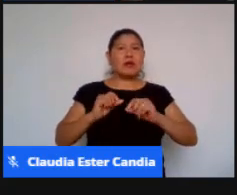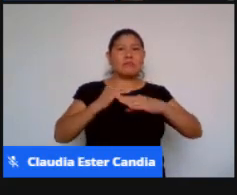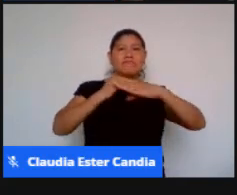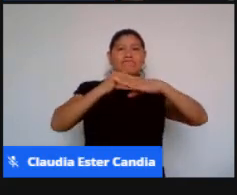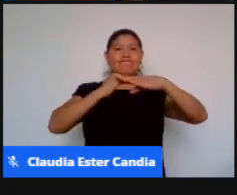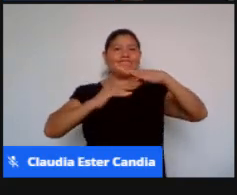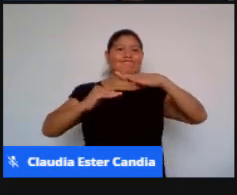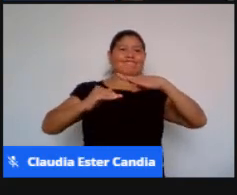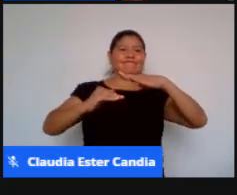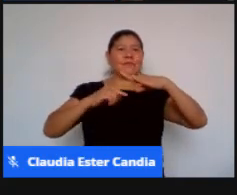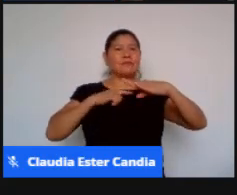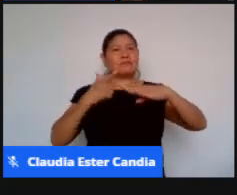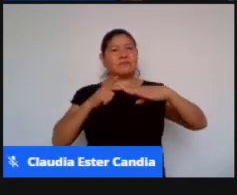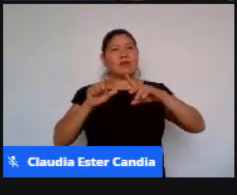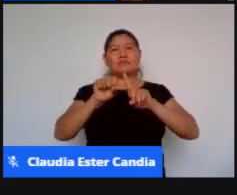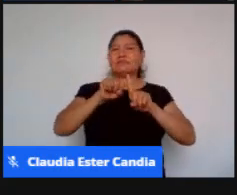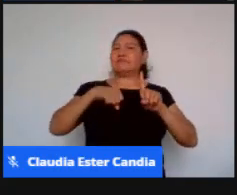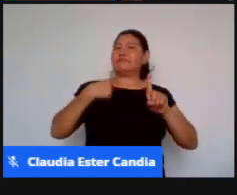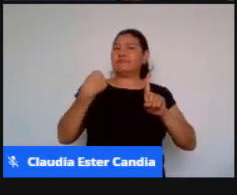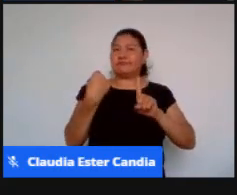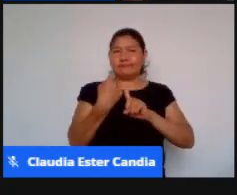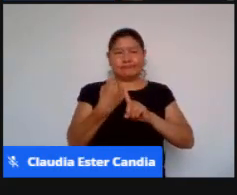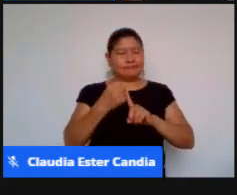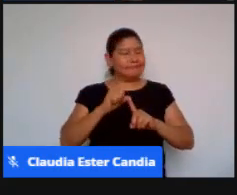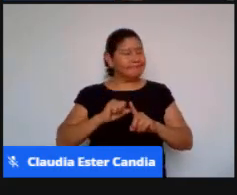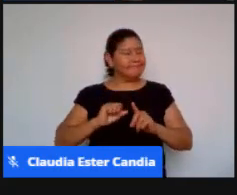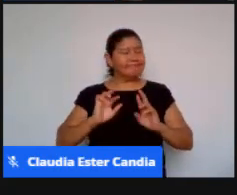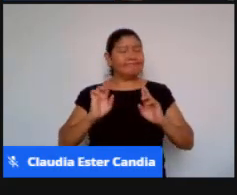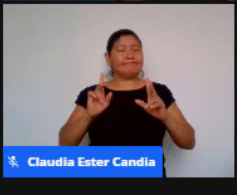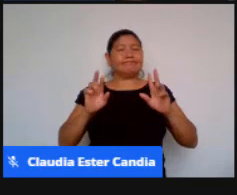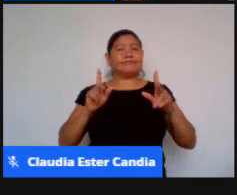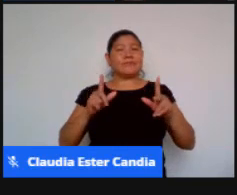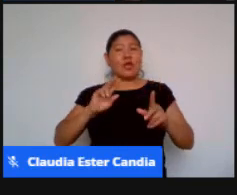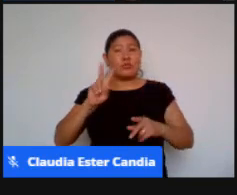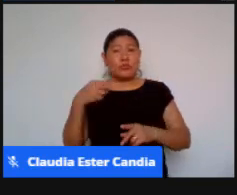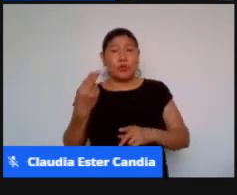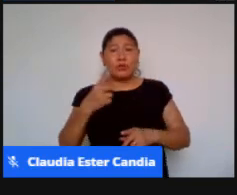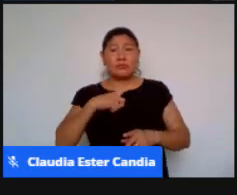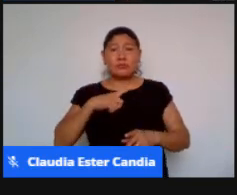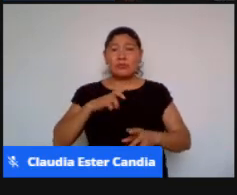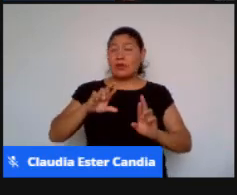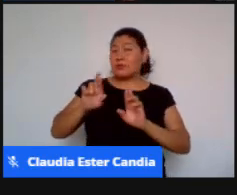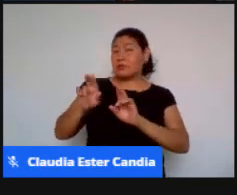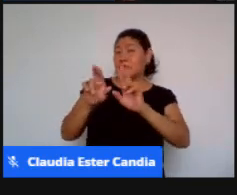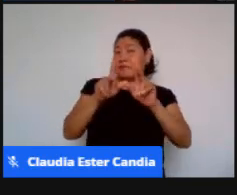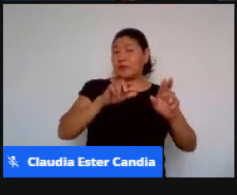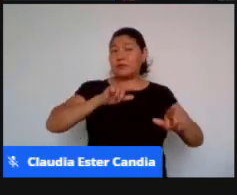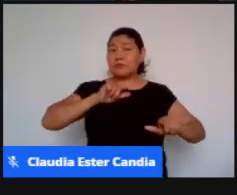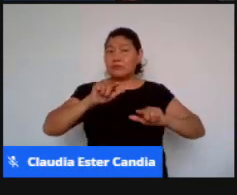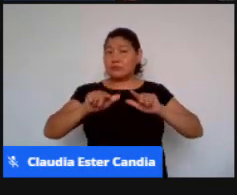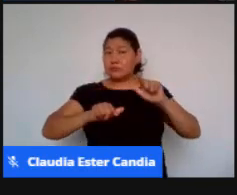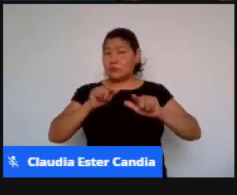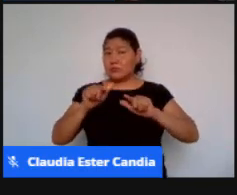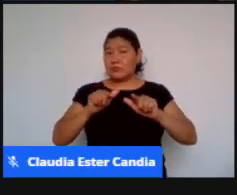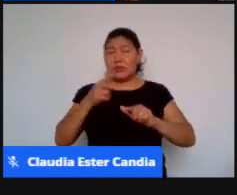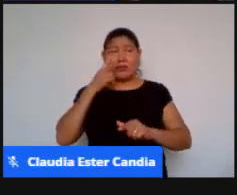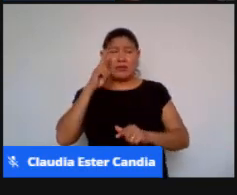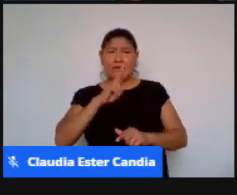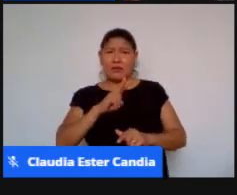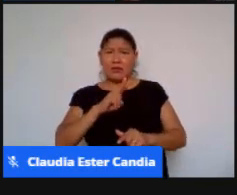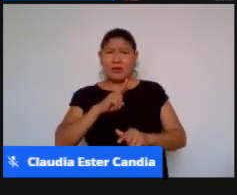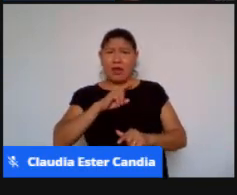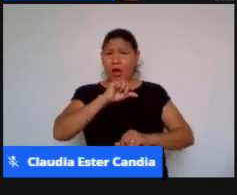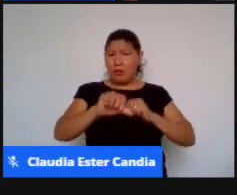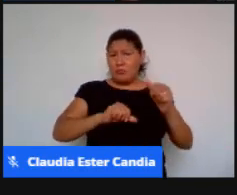existentes, a forma com que a gente tem de trabalho, não é isso? E nada foi mudado, se você parar para pensar. A